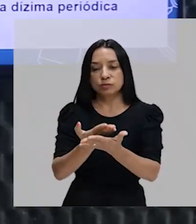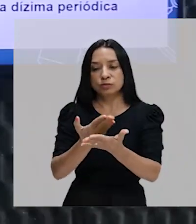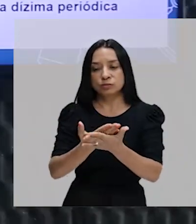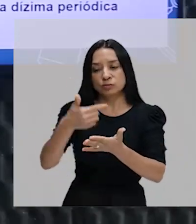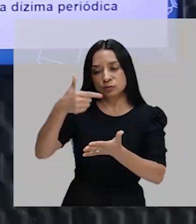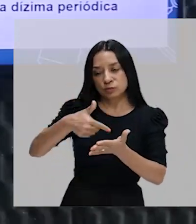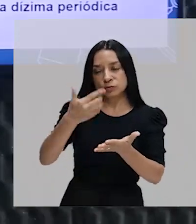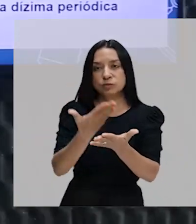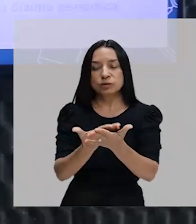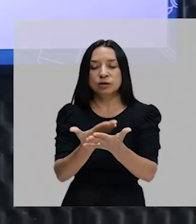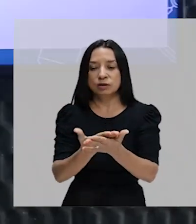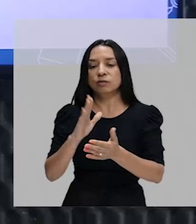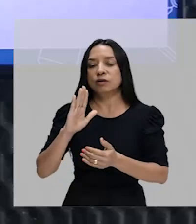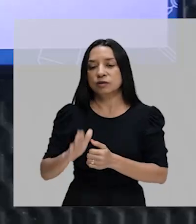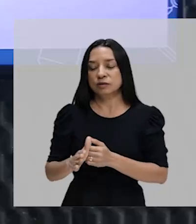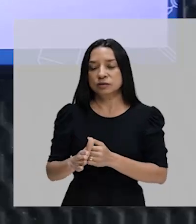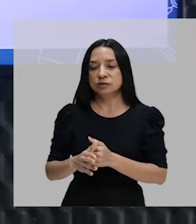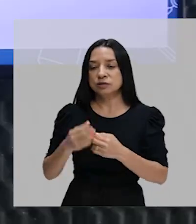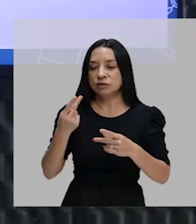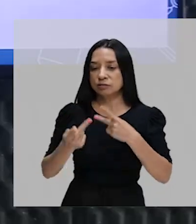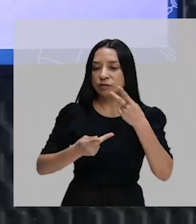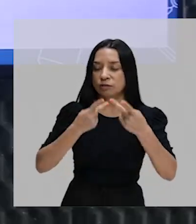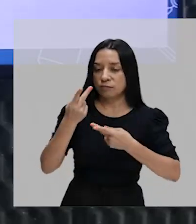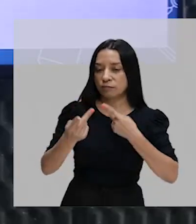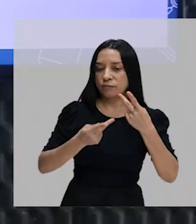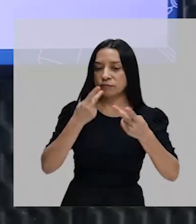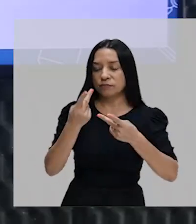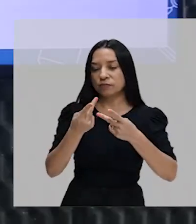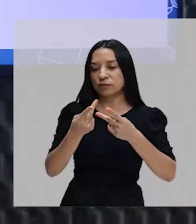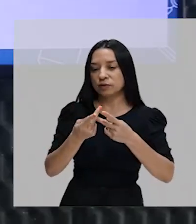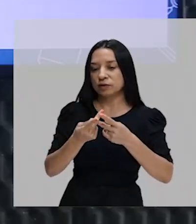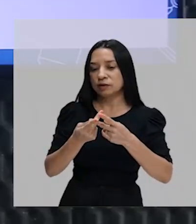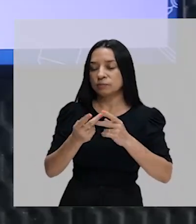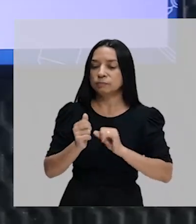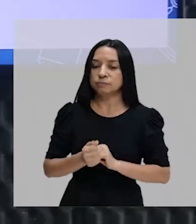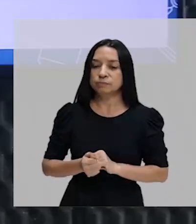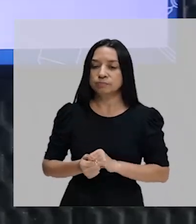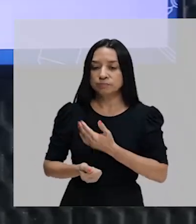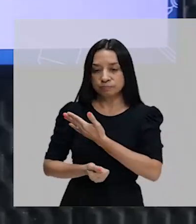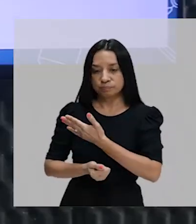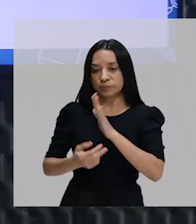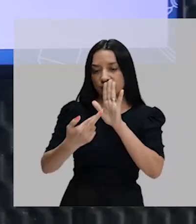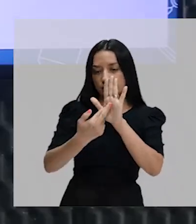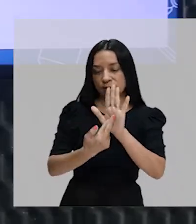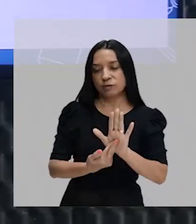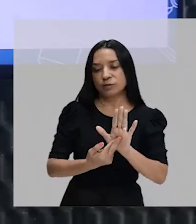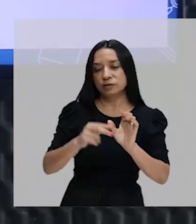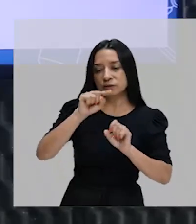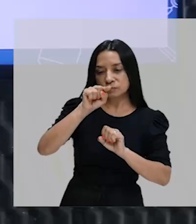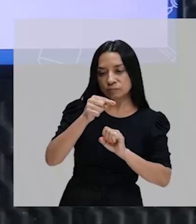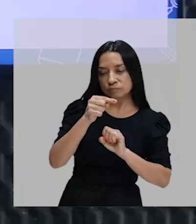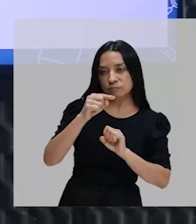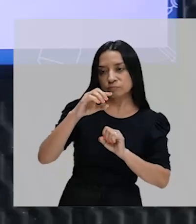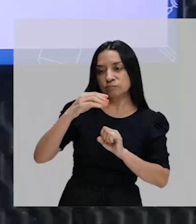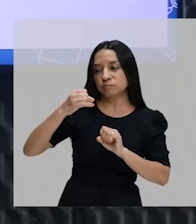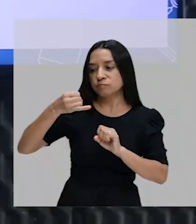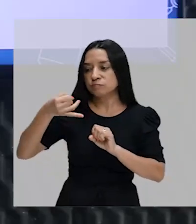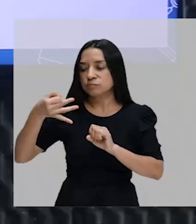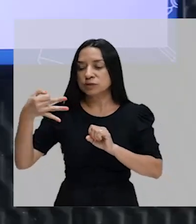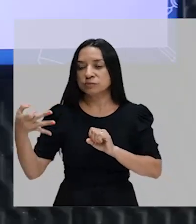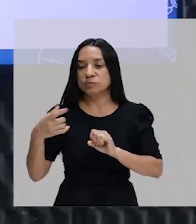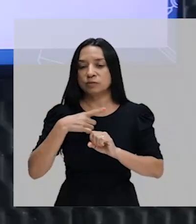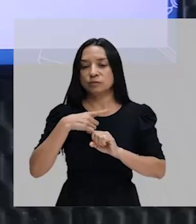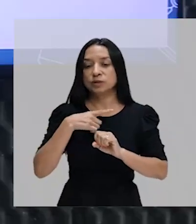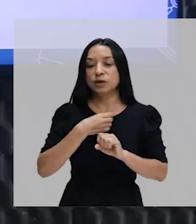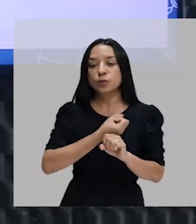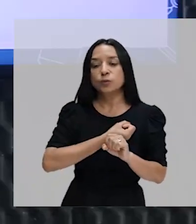dos racionais, nós já vamos falar a respeito da chamada representação decimal. No caso, quando eu tenho, né,